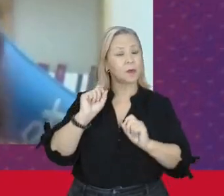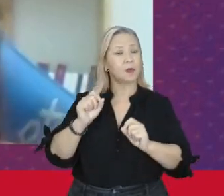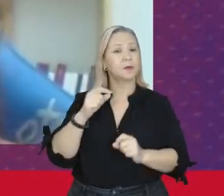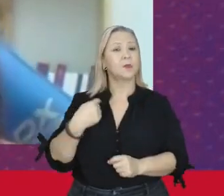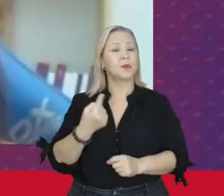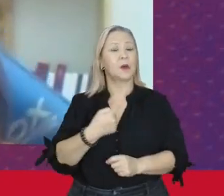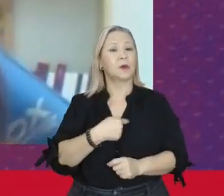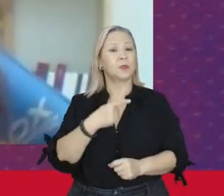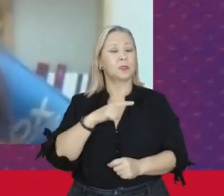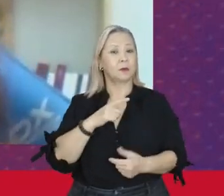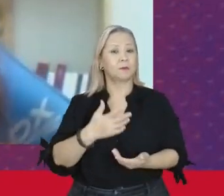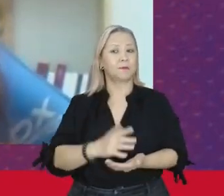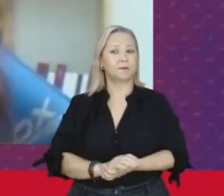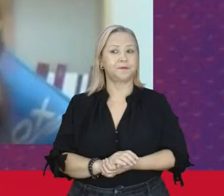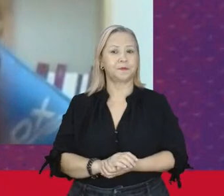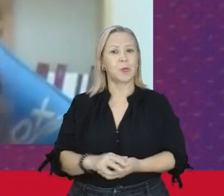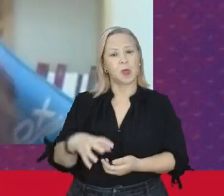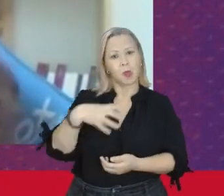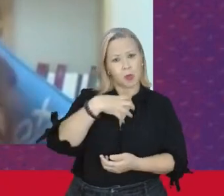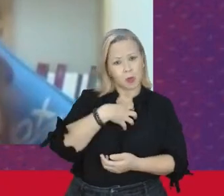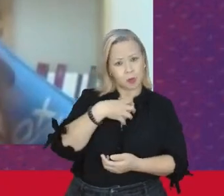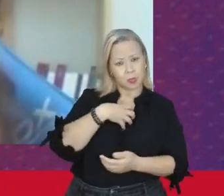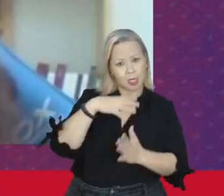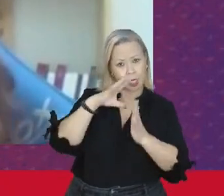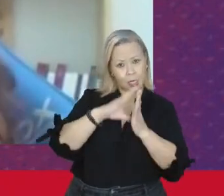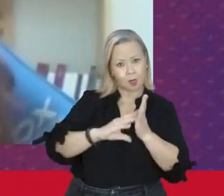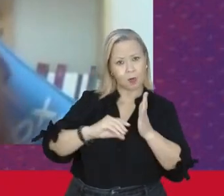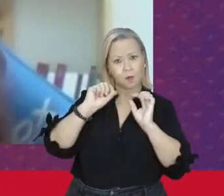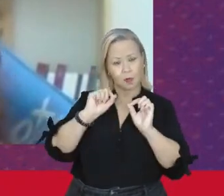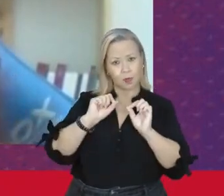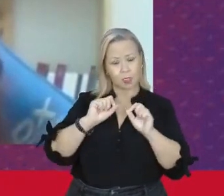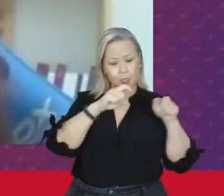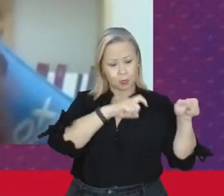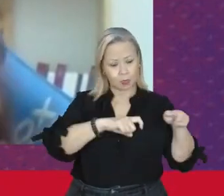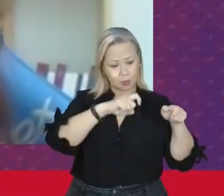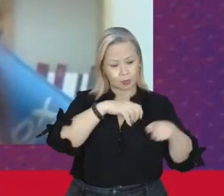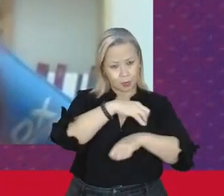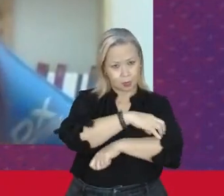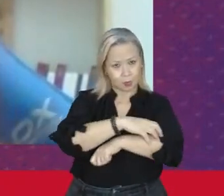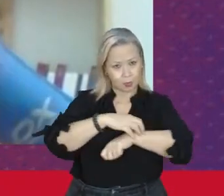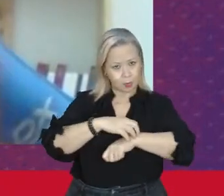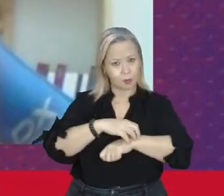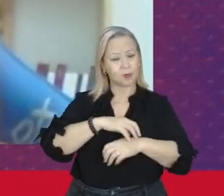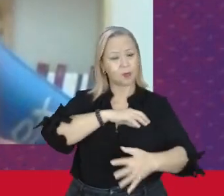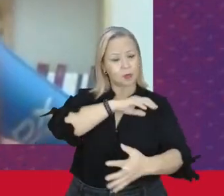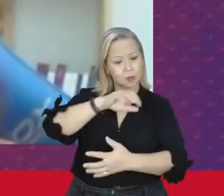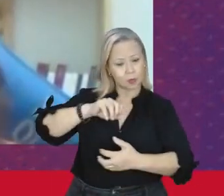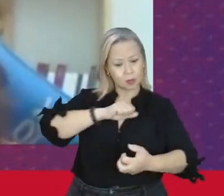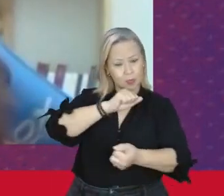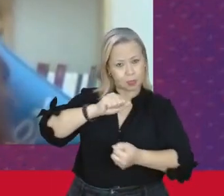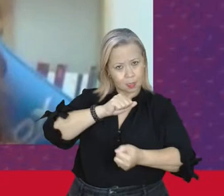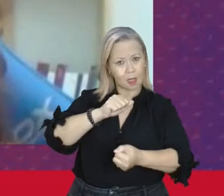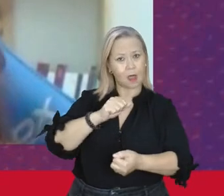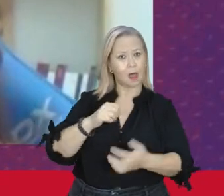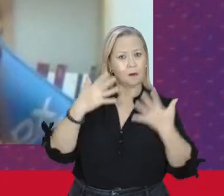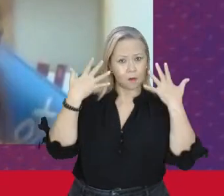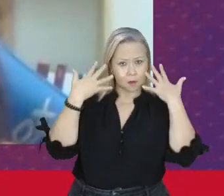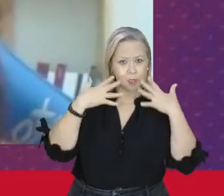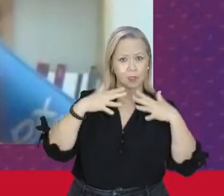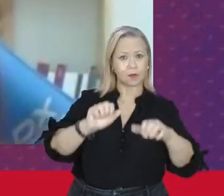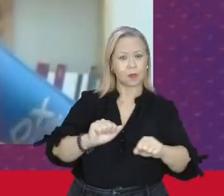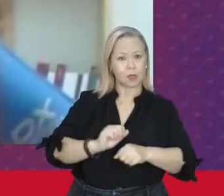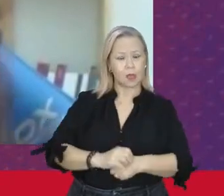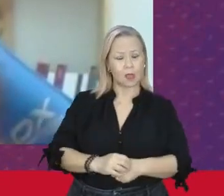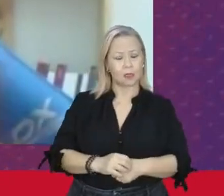tem, né, formas e modelos agroecológicos que são sustentáveis e que a gente pode sim utilizar no nosso